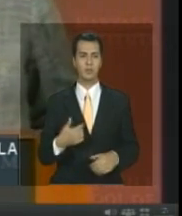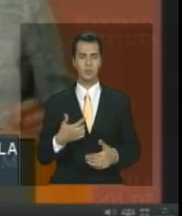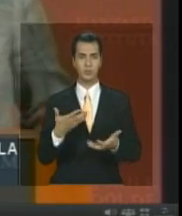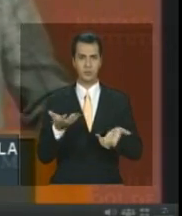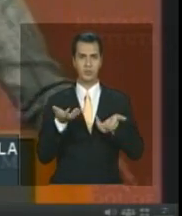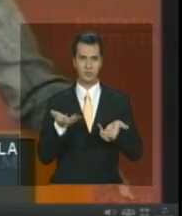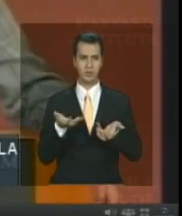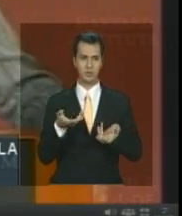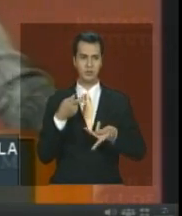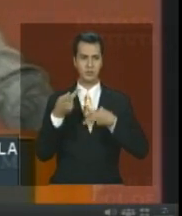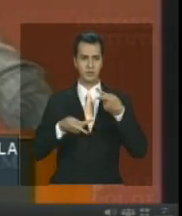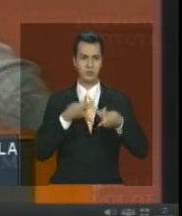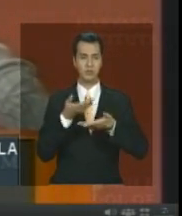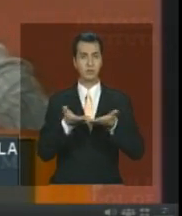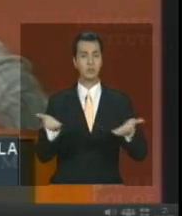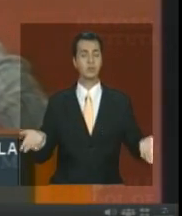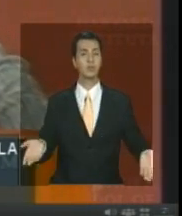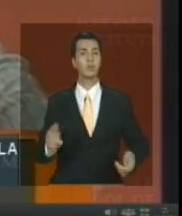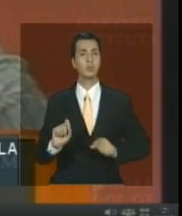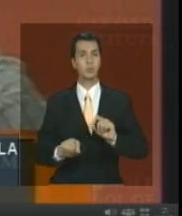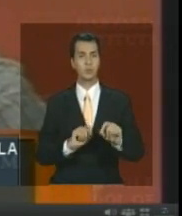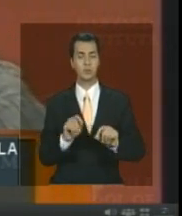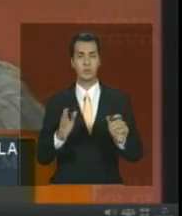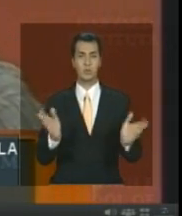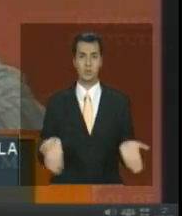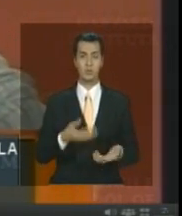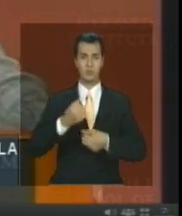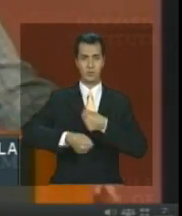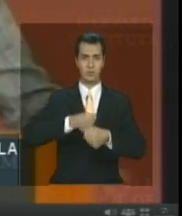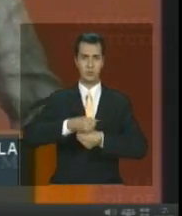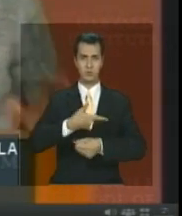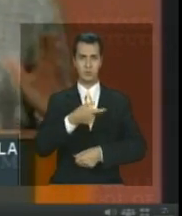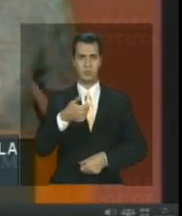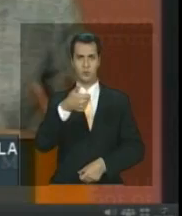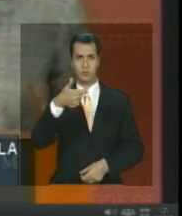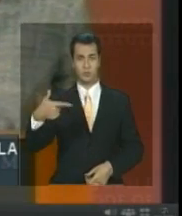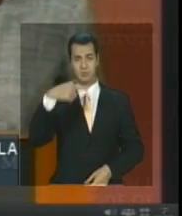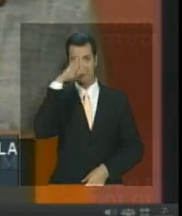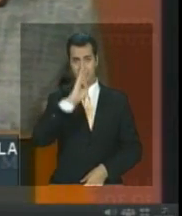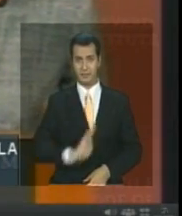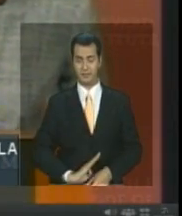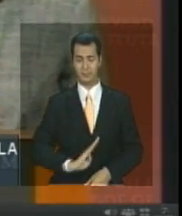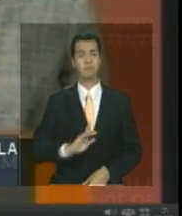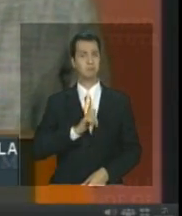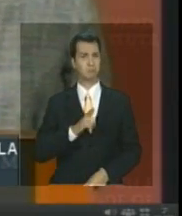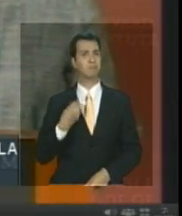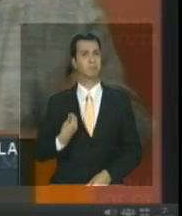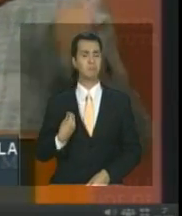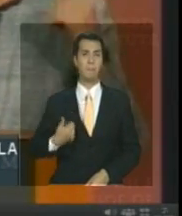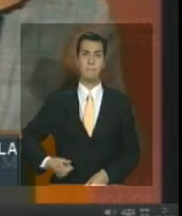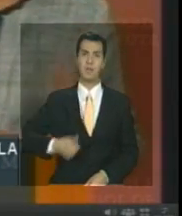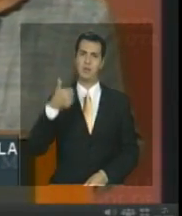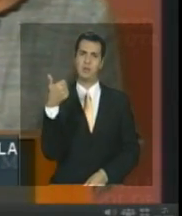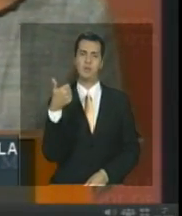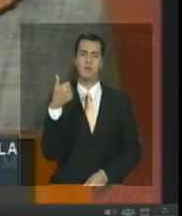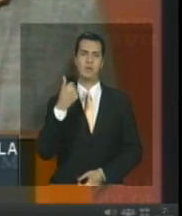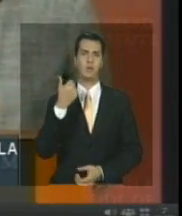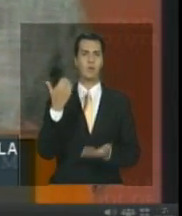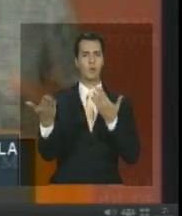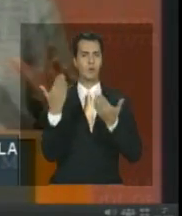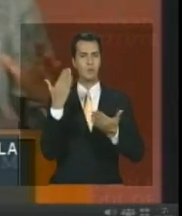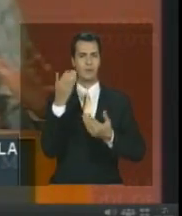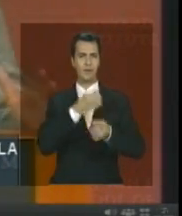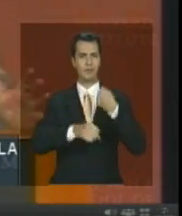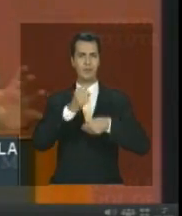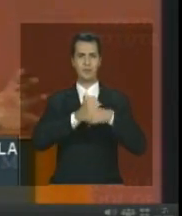sinalizar que o Brasil, este ano de 2012, está melhor situado do que no ano passado.